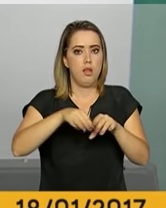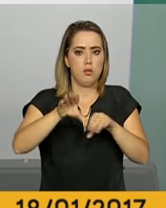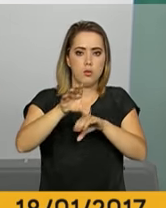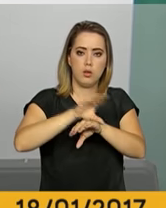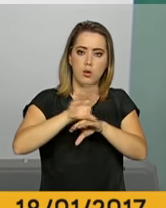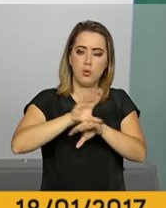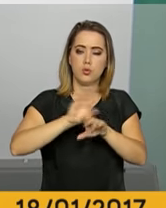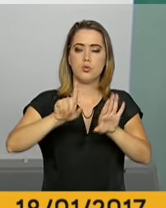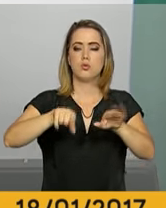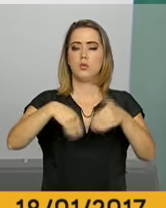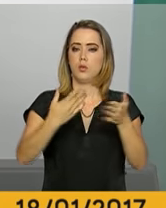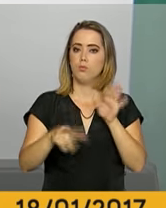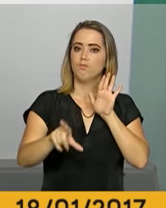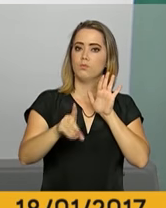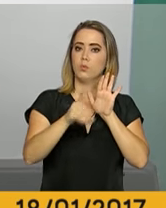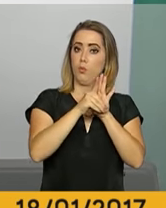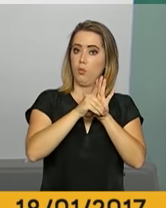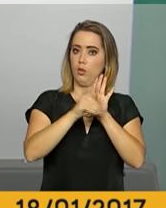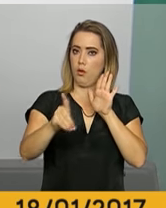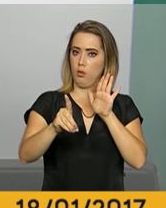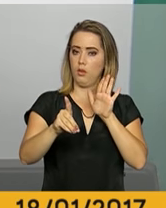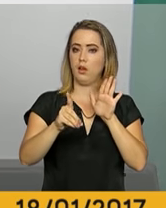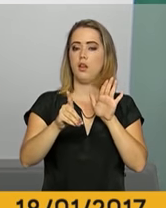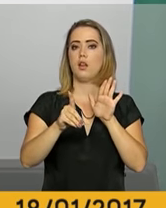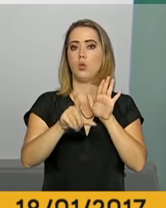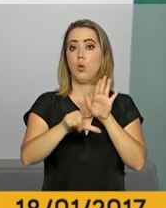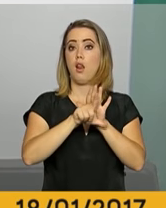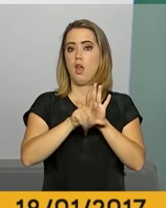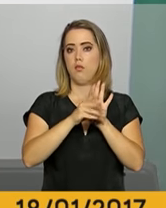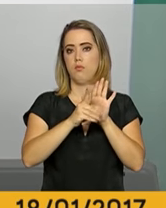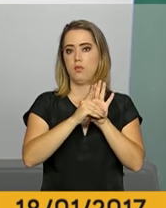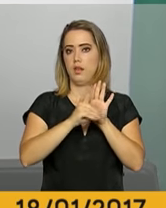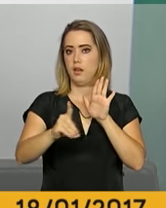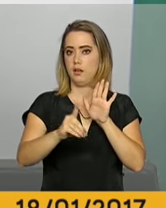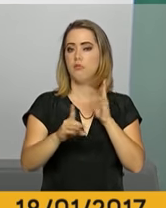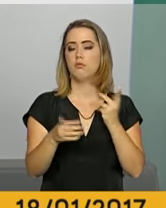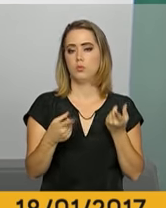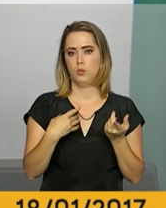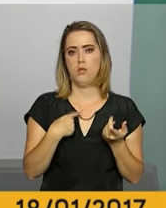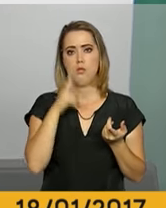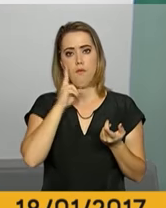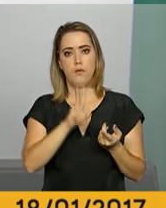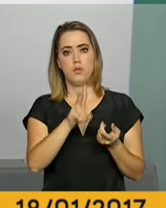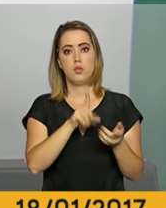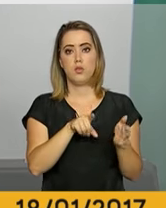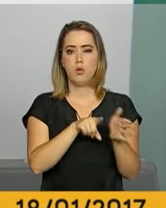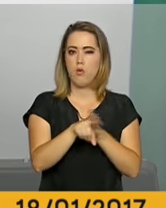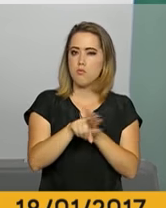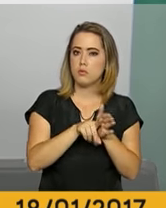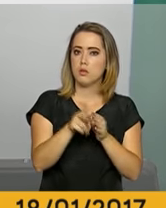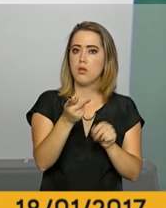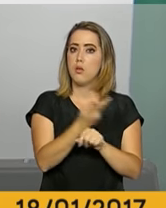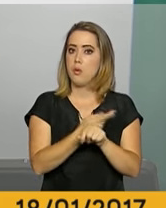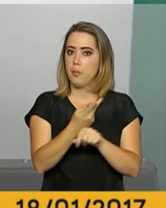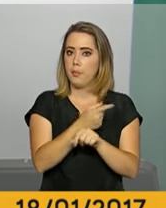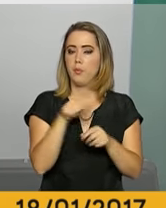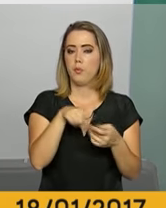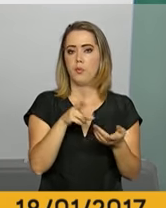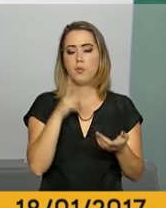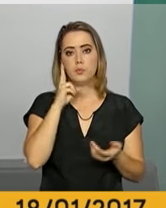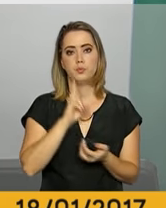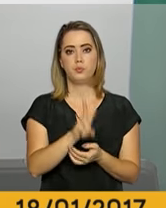meu decreto de ontem, não é? Determinando que as Forças Armadas façam inspeção nos presídios, pelo